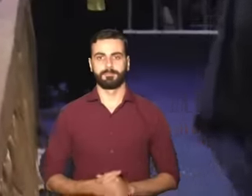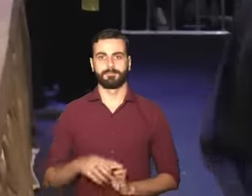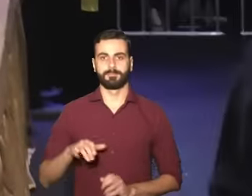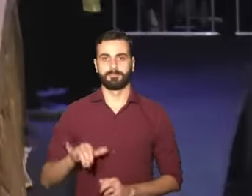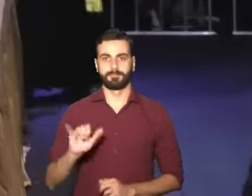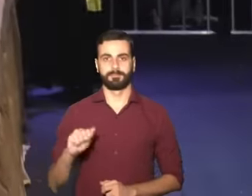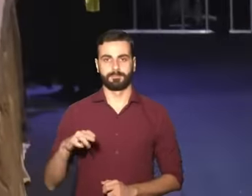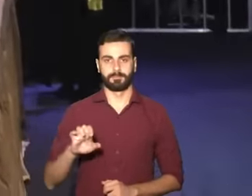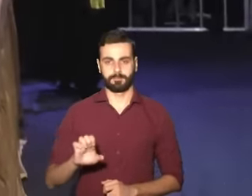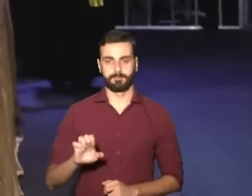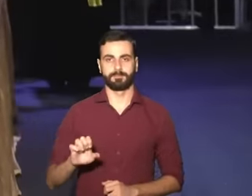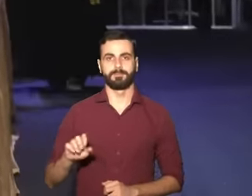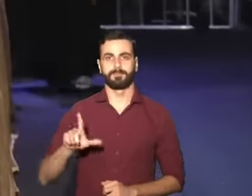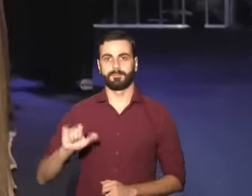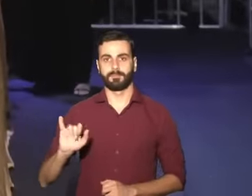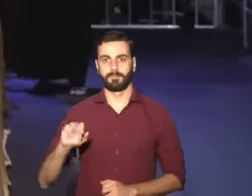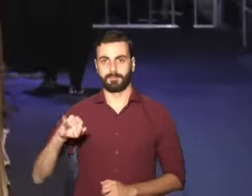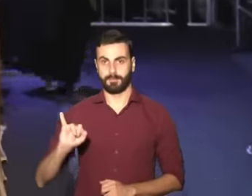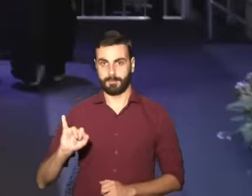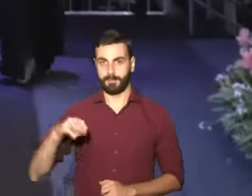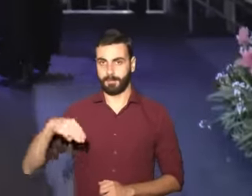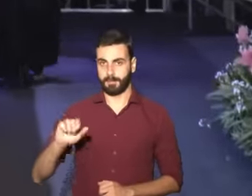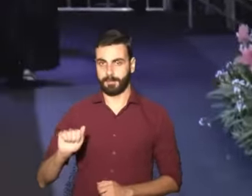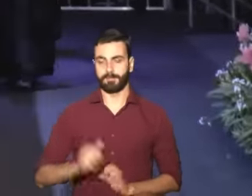Iane Pereira Lima.